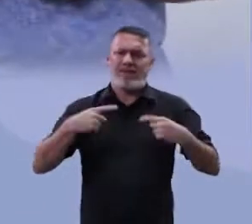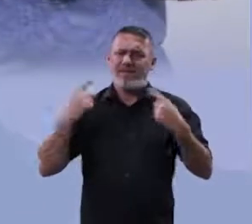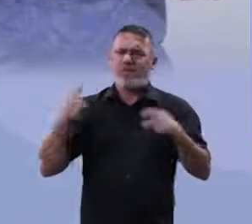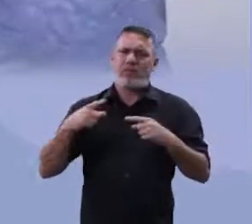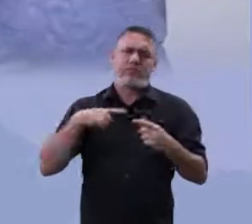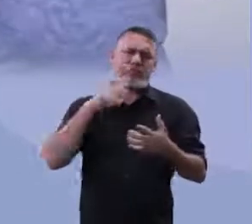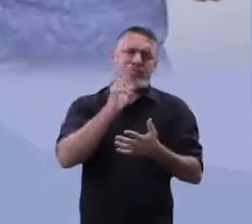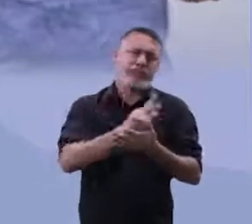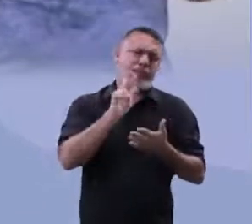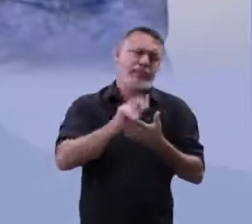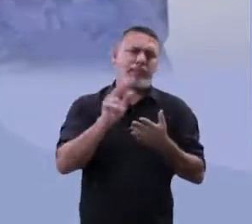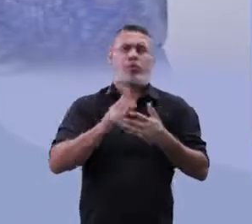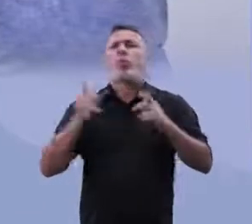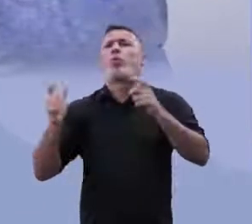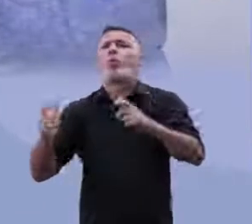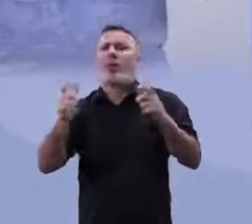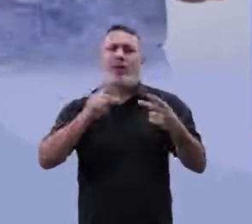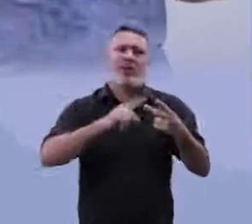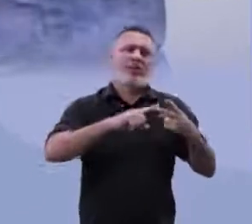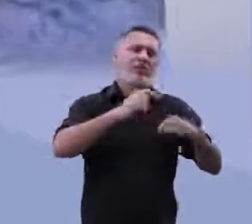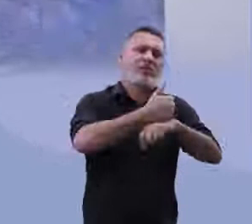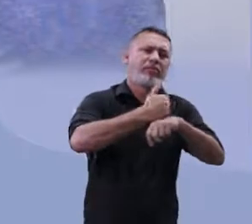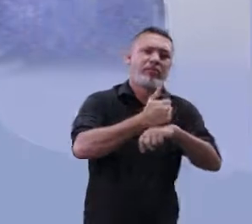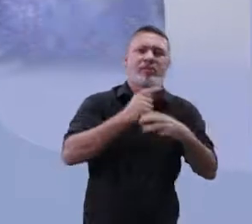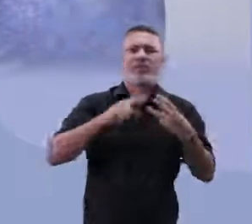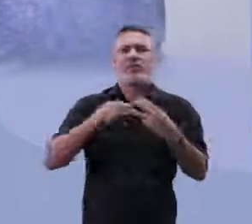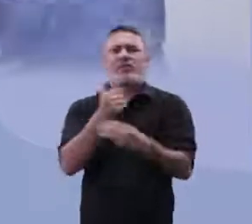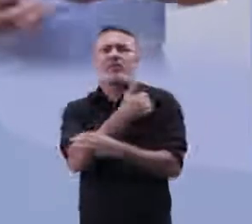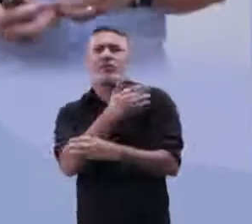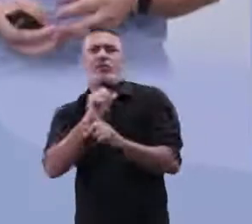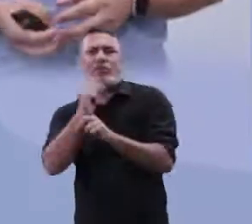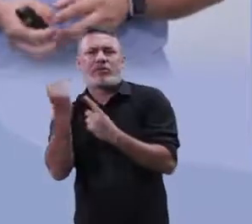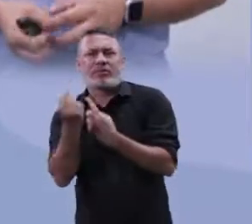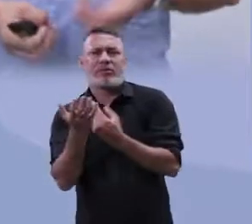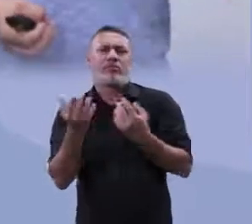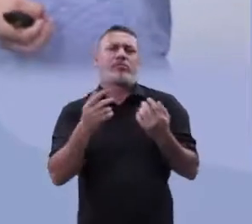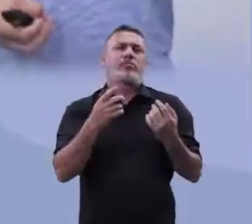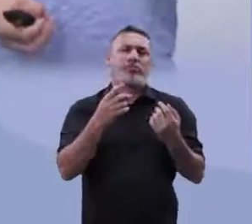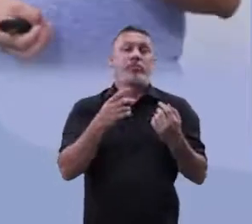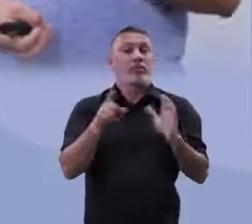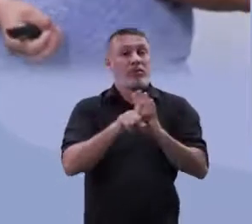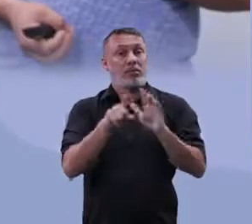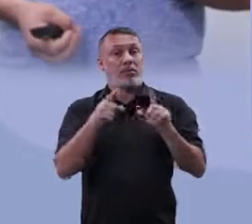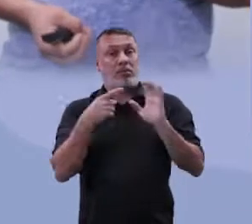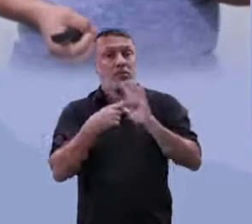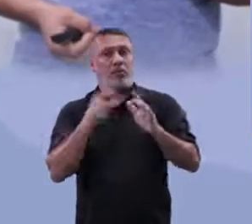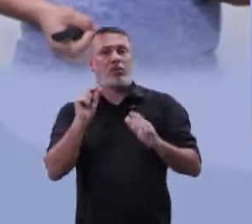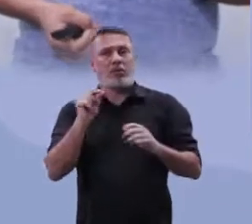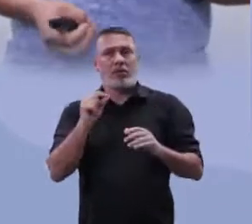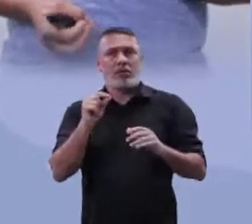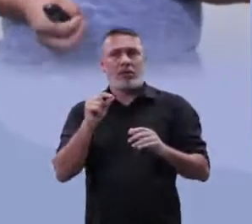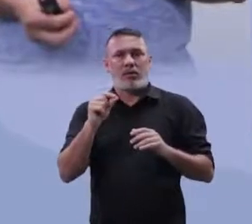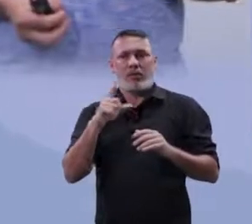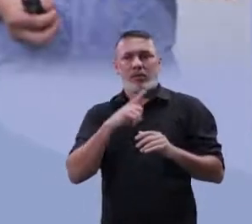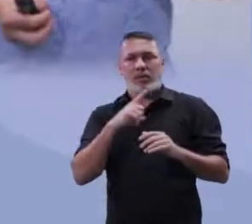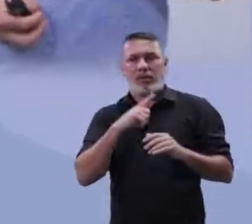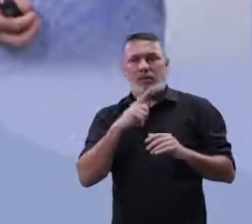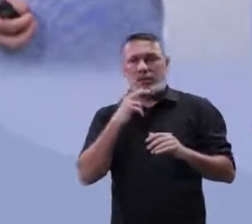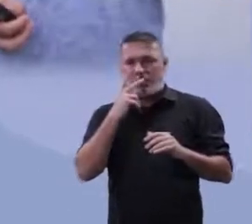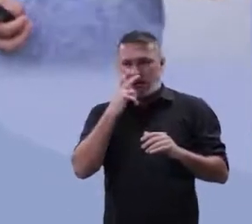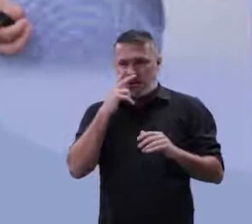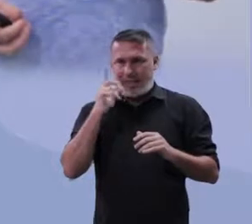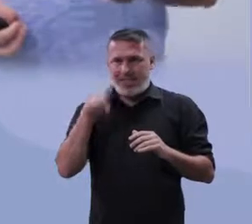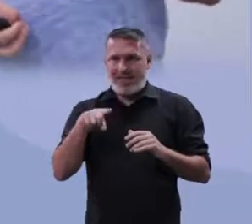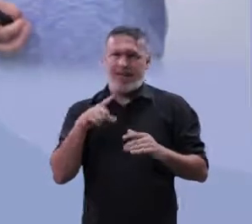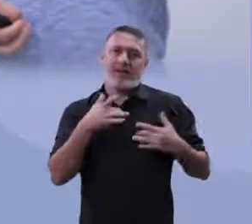muitos desafios físicos, do corpo docente, da questão do preconceito da sociedade. Mostrei que isso aí não é algo assim que é